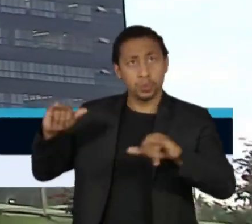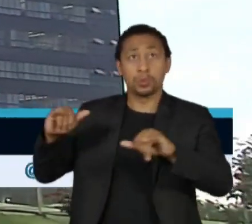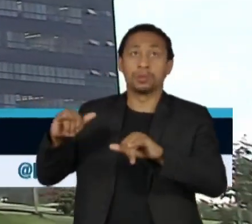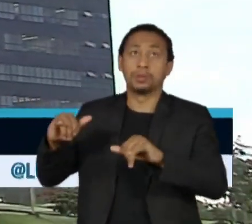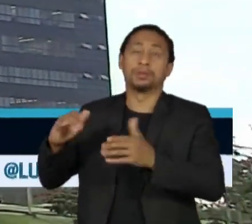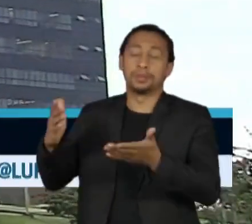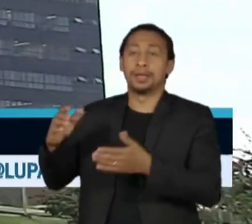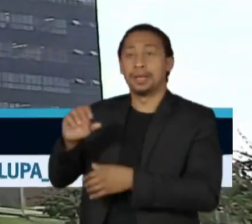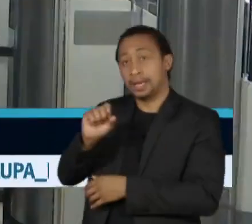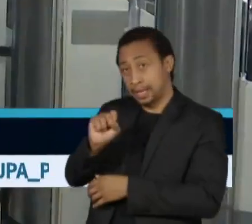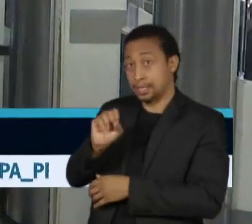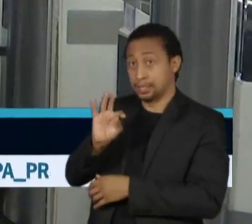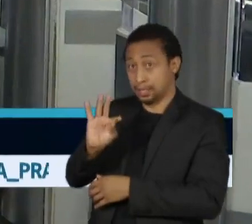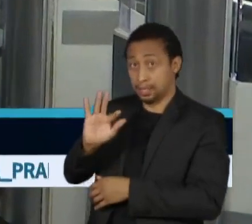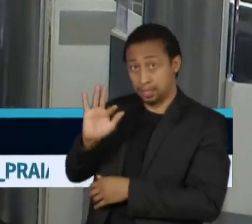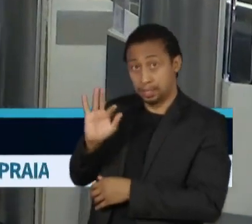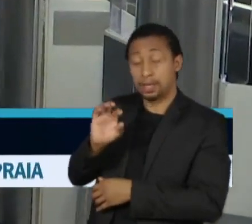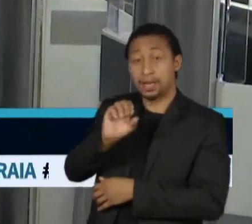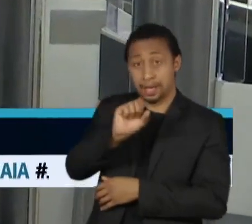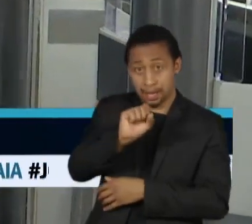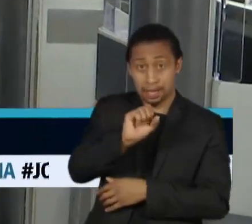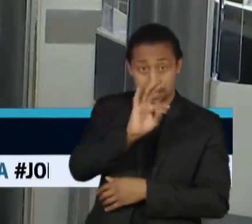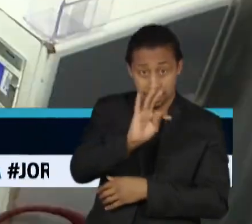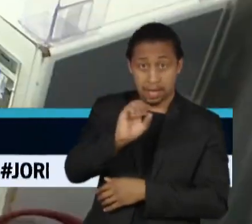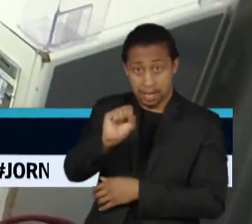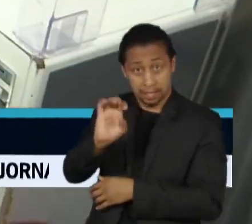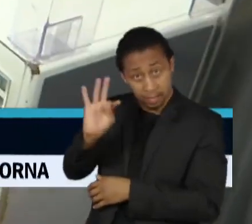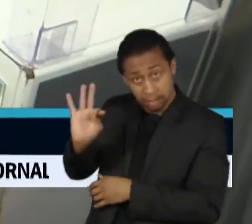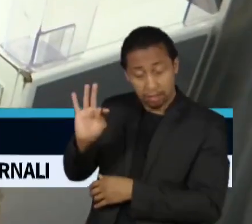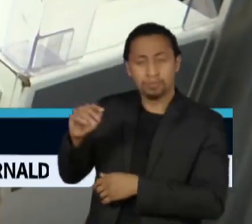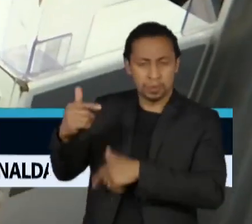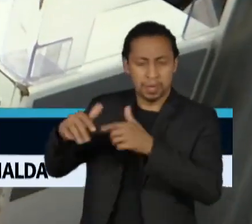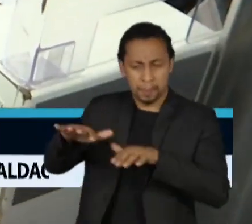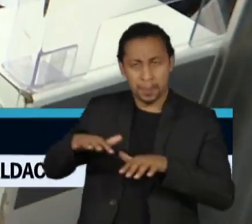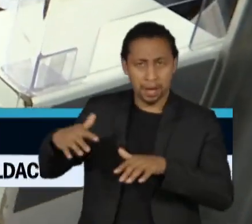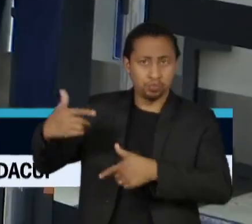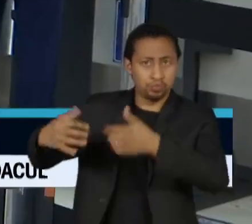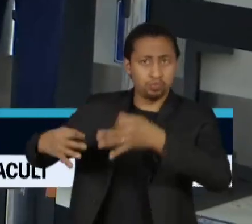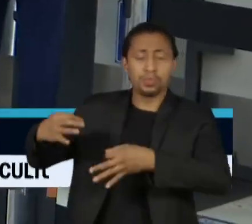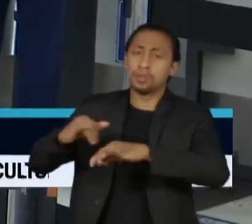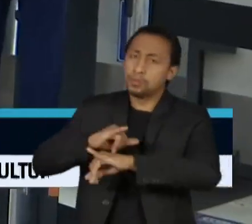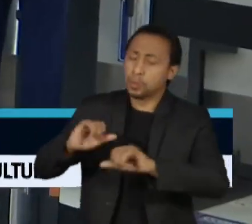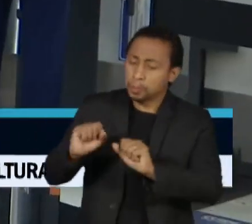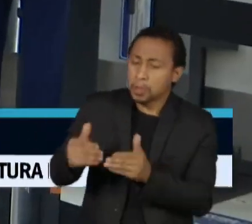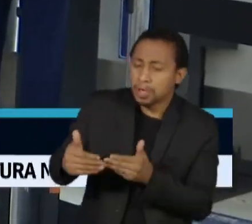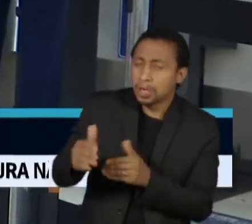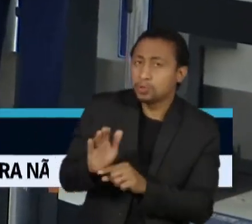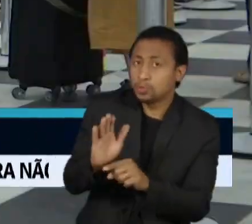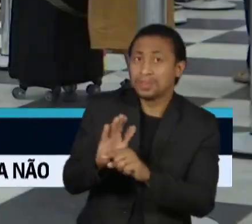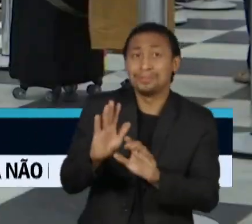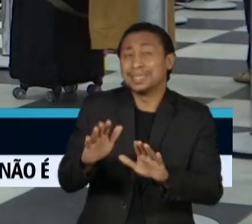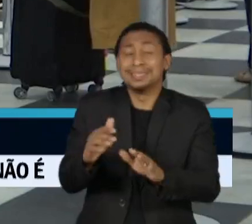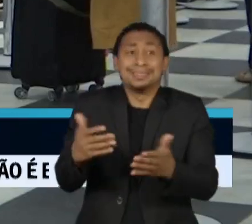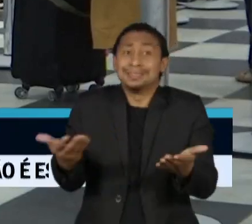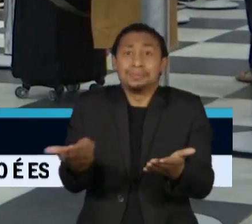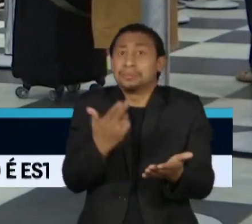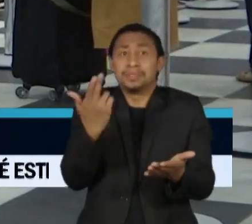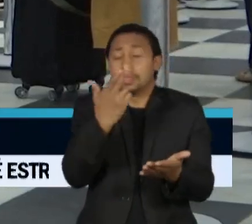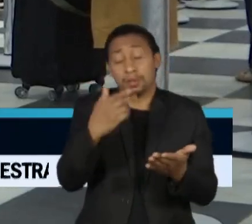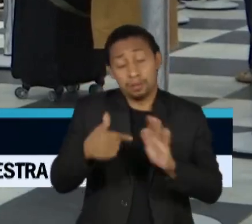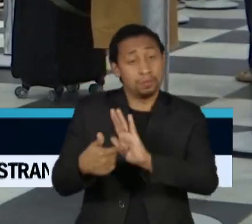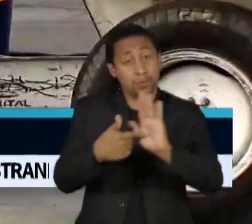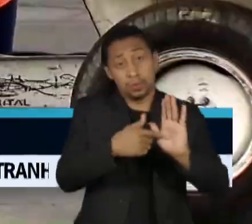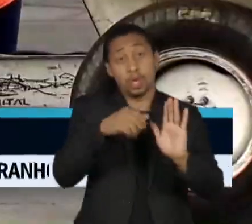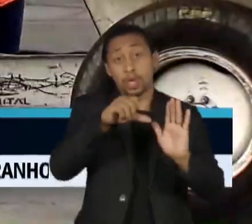julgado a greve legítima, mas limitou o poder de pressão dos funcionários. A corte determinou que 90%